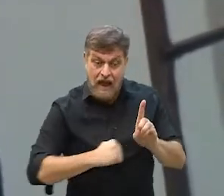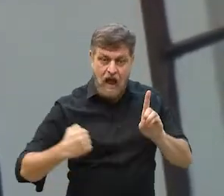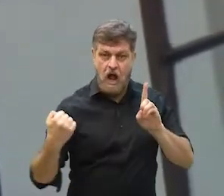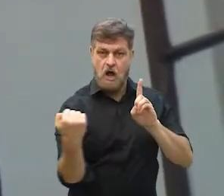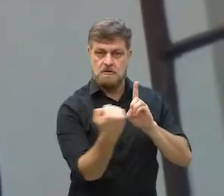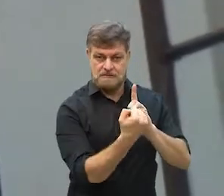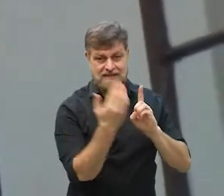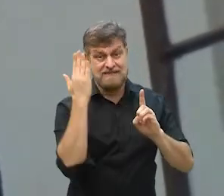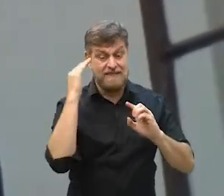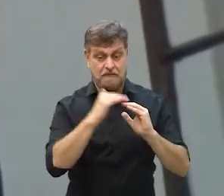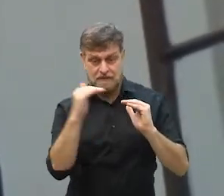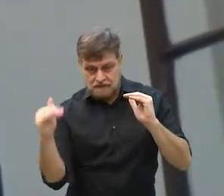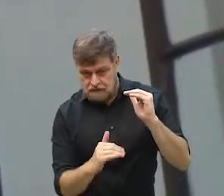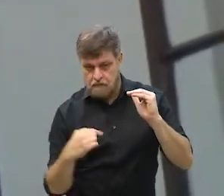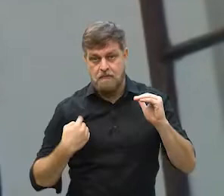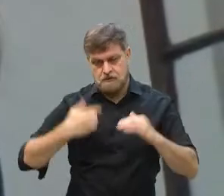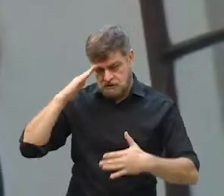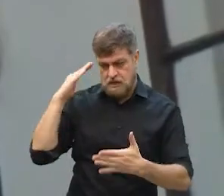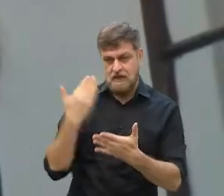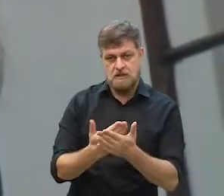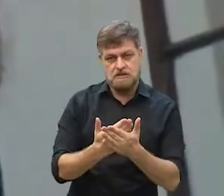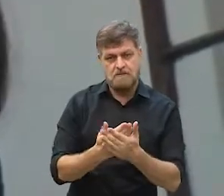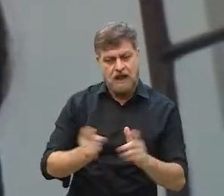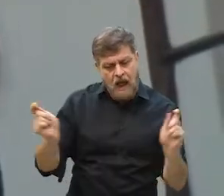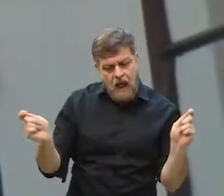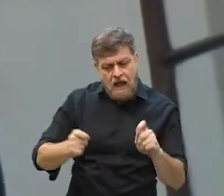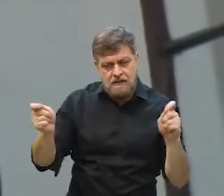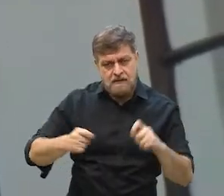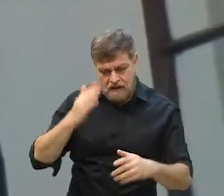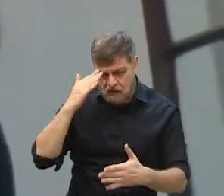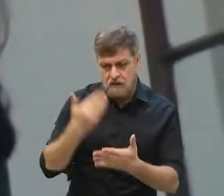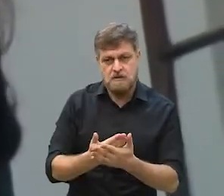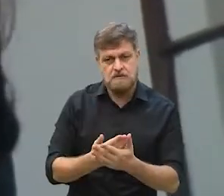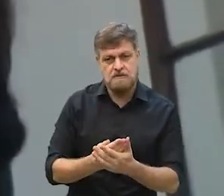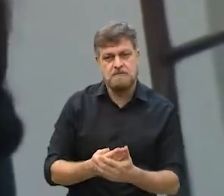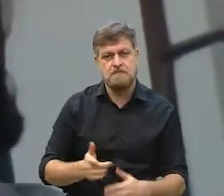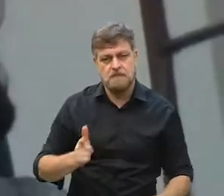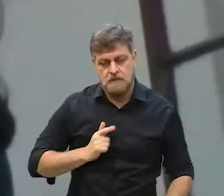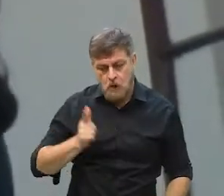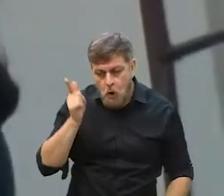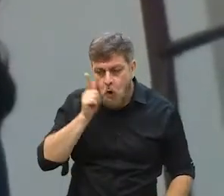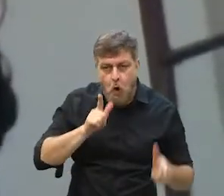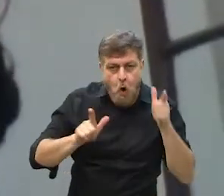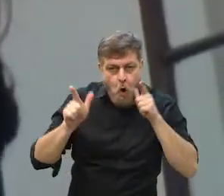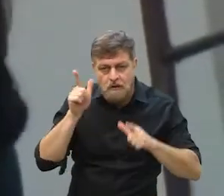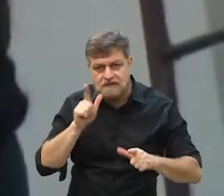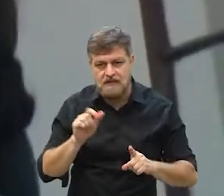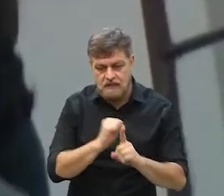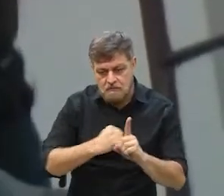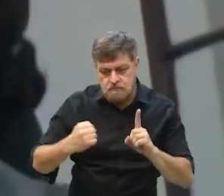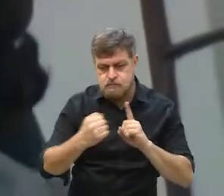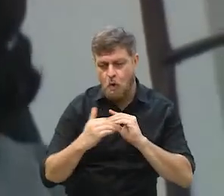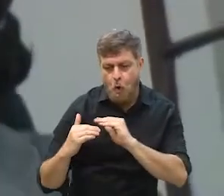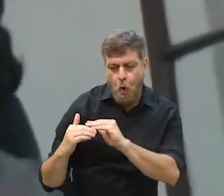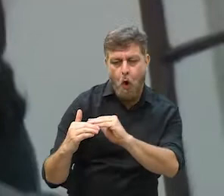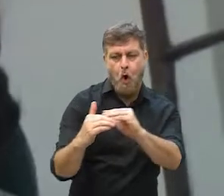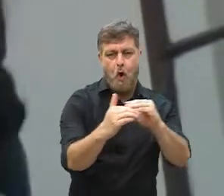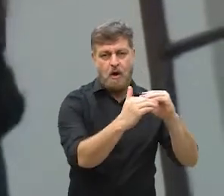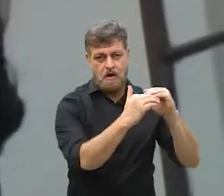sociedade desigual, mas que nós acreditamos muito, eu acredito demais que nós temos as condições para construir a equidade,